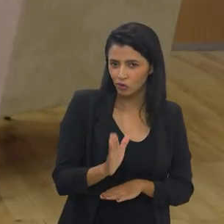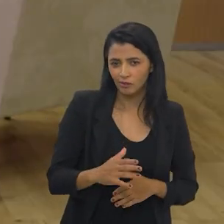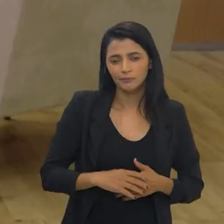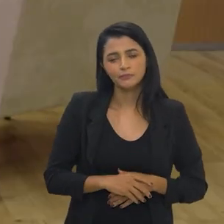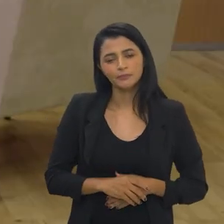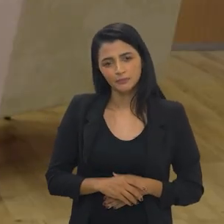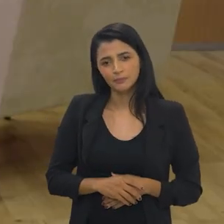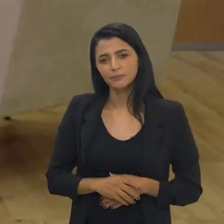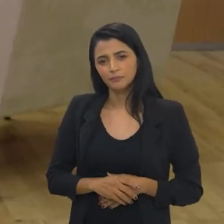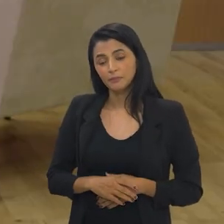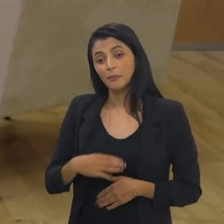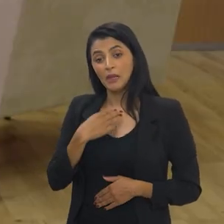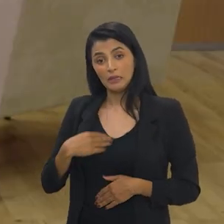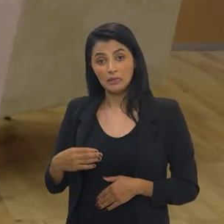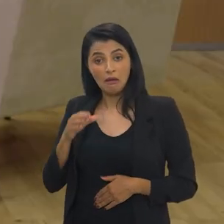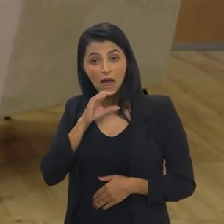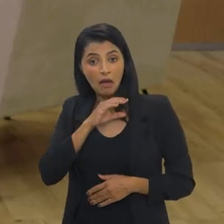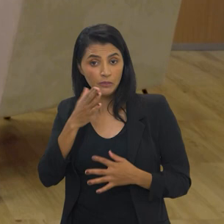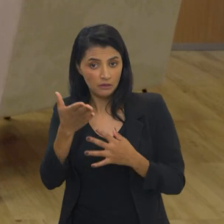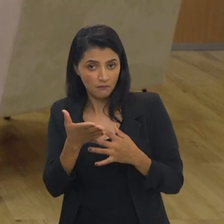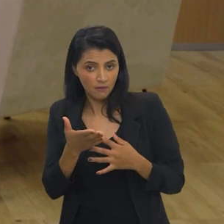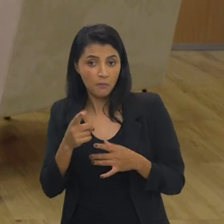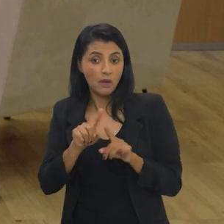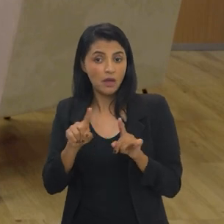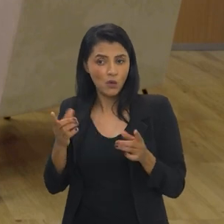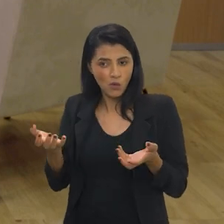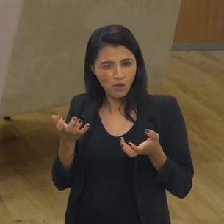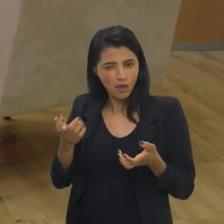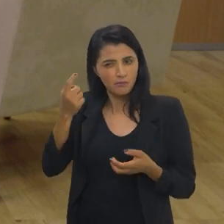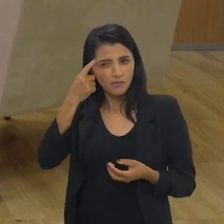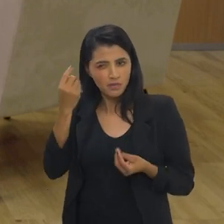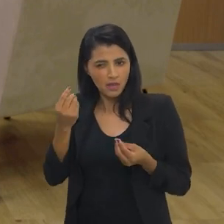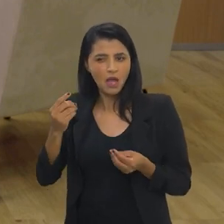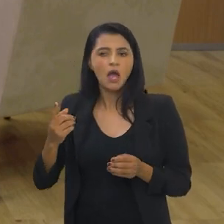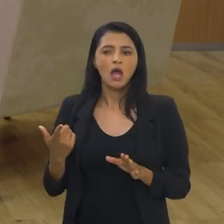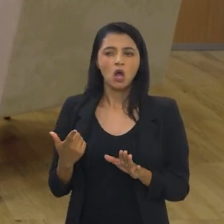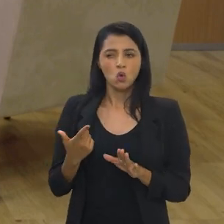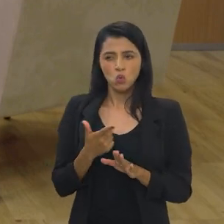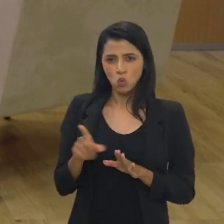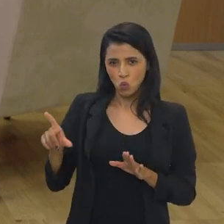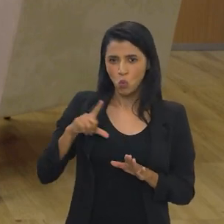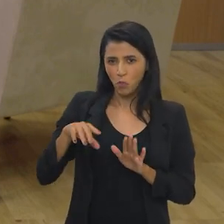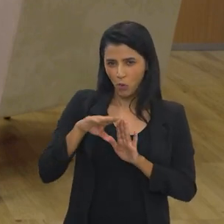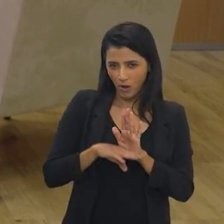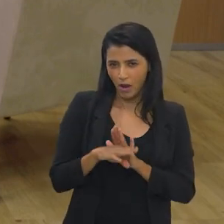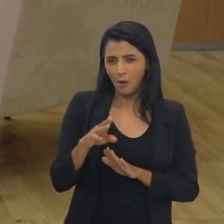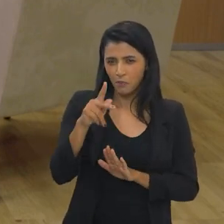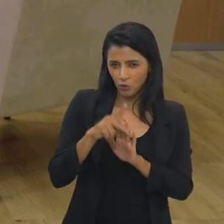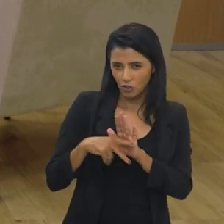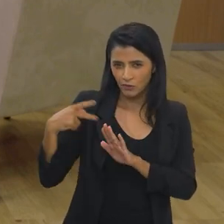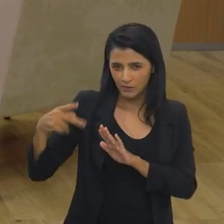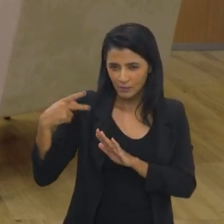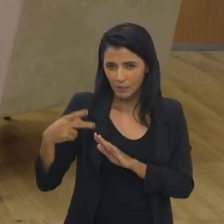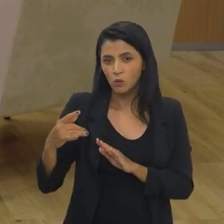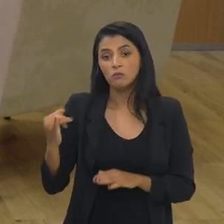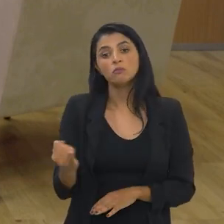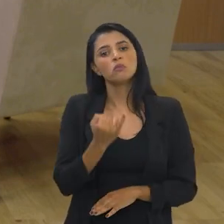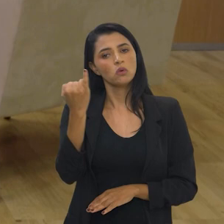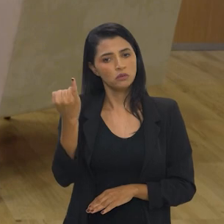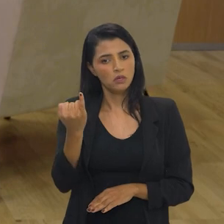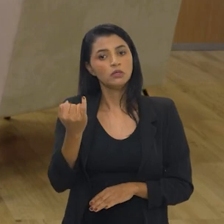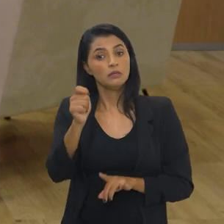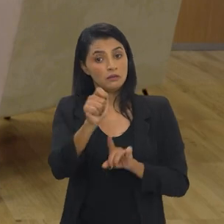atendidas ministra a gente vai para um rápido intervalo mas eu queria pensar mais um desses programas de projetos